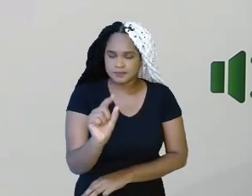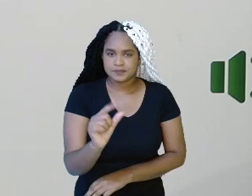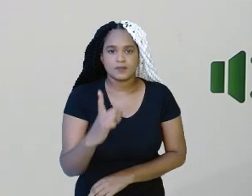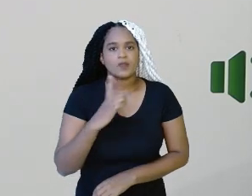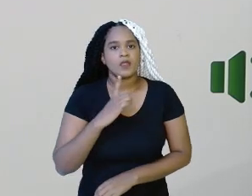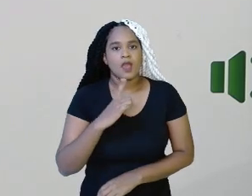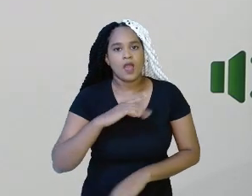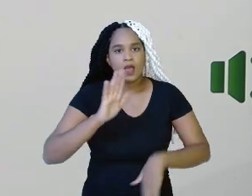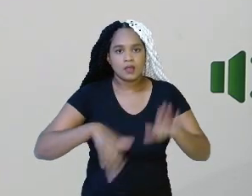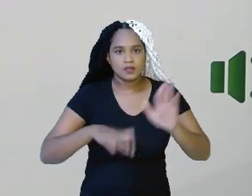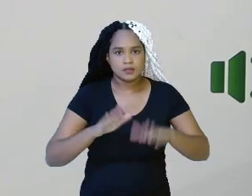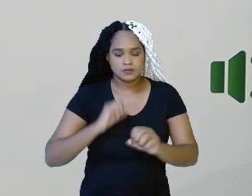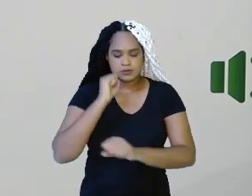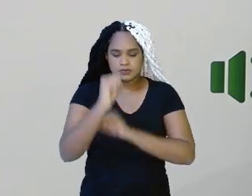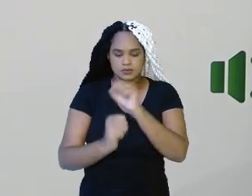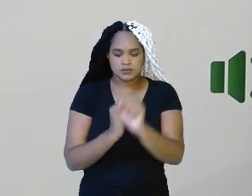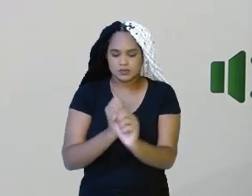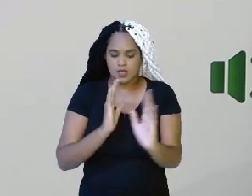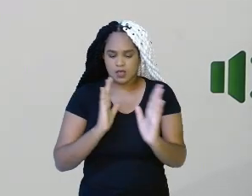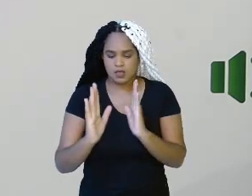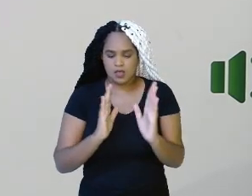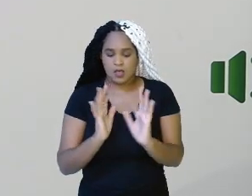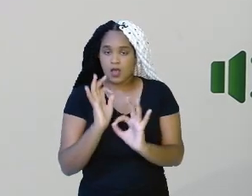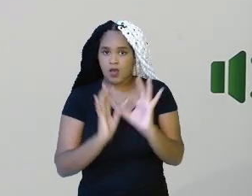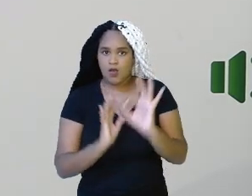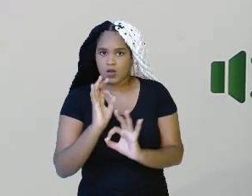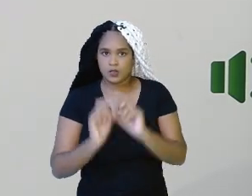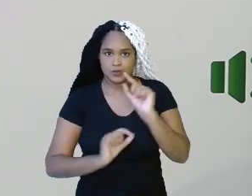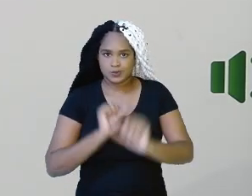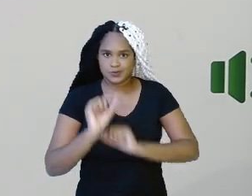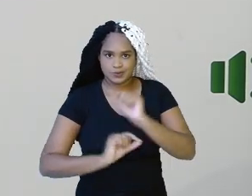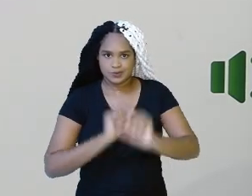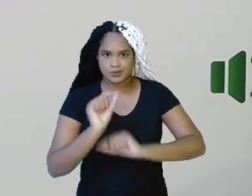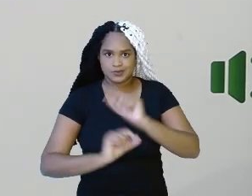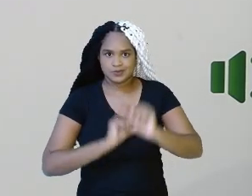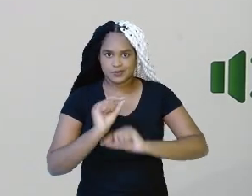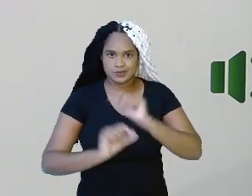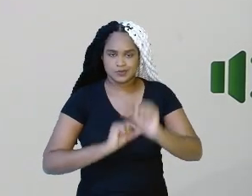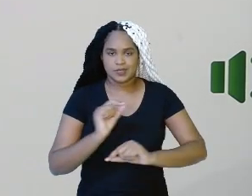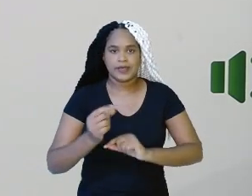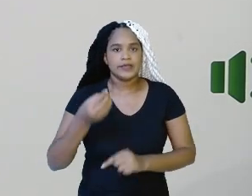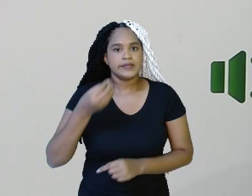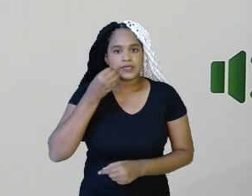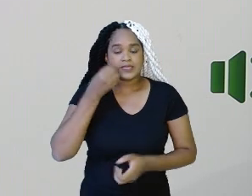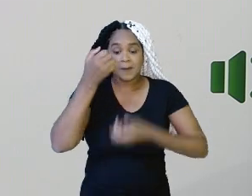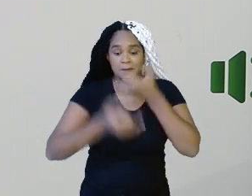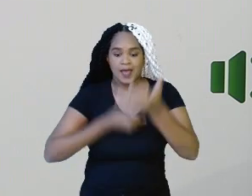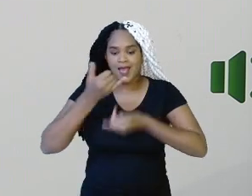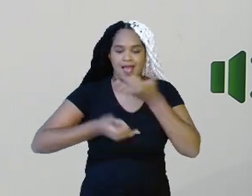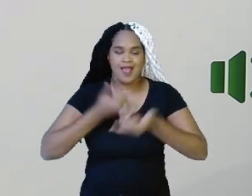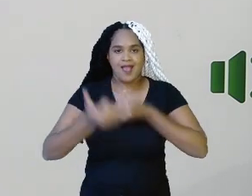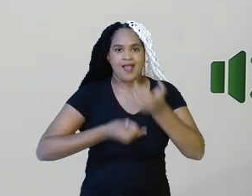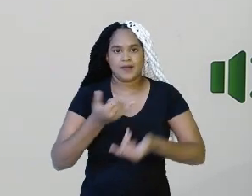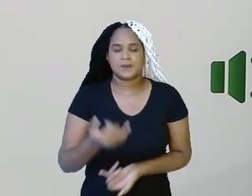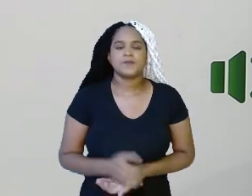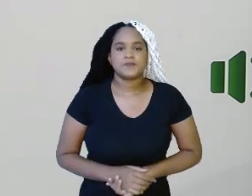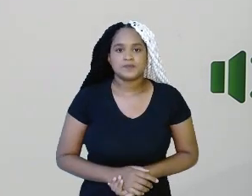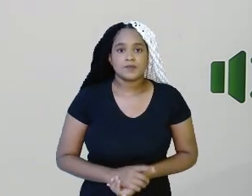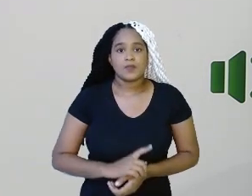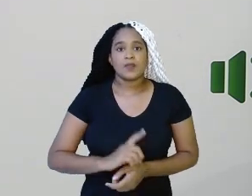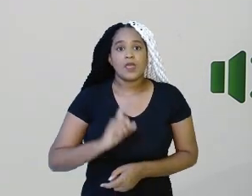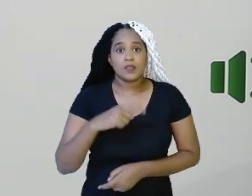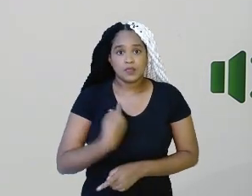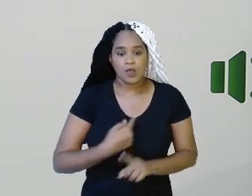determinado período no ano em que eles se organizam para fazer esses jogos, como a gente vivenciou há pouco